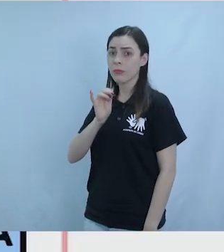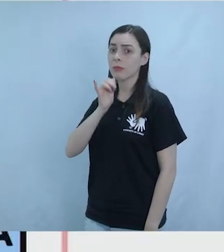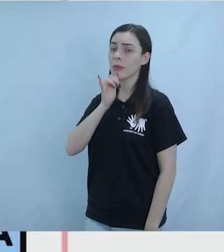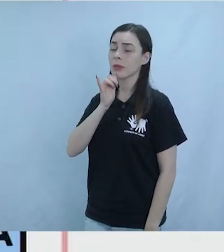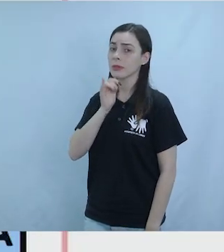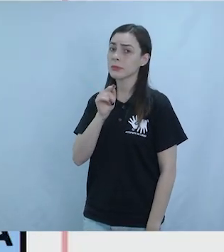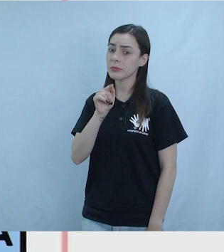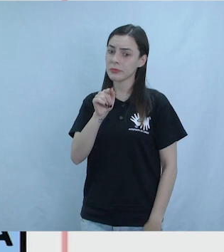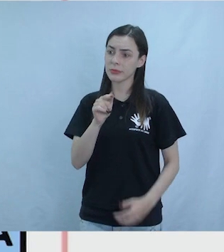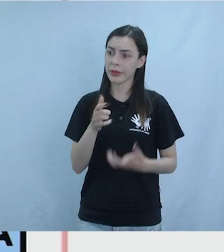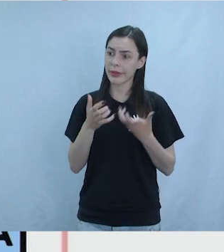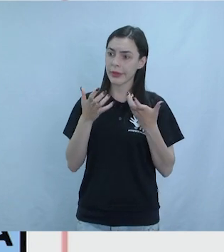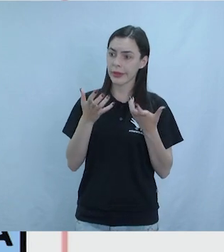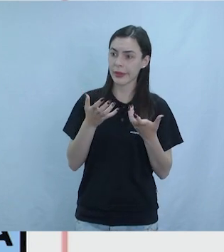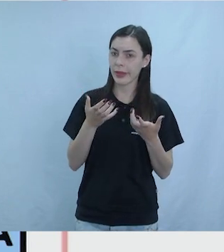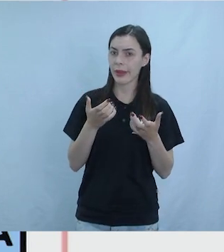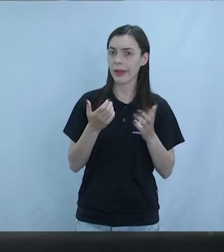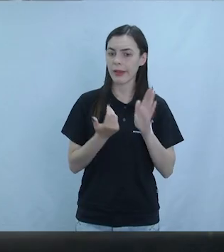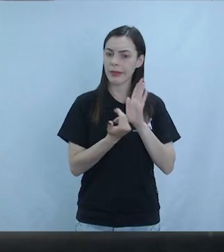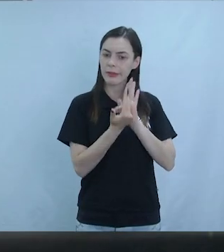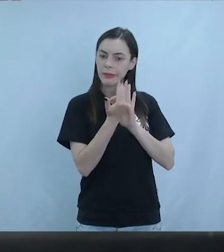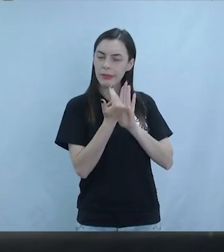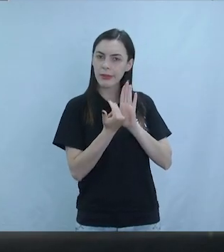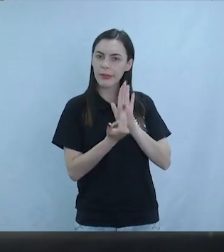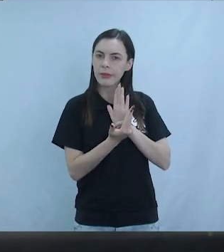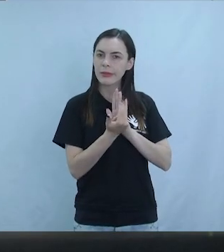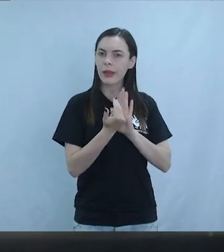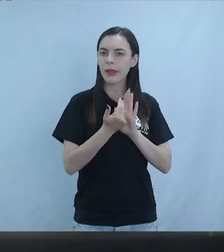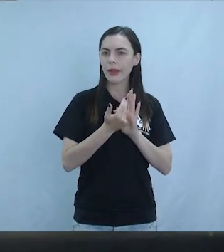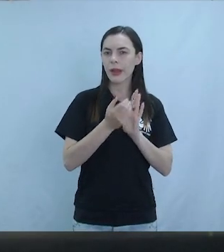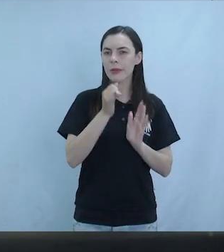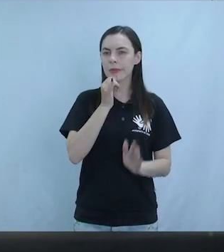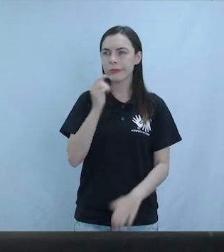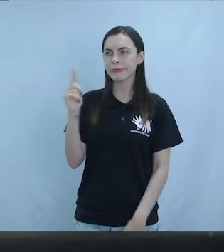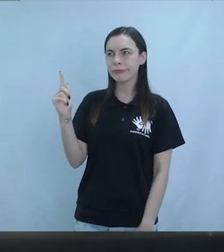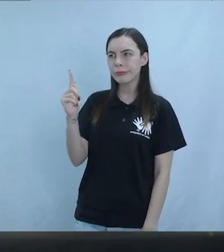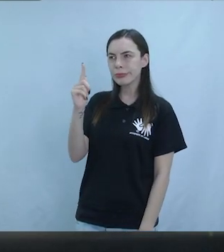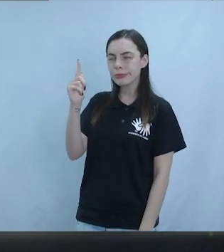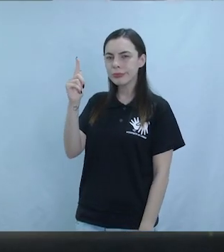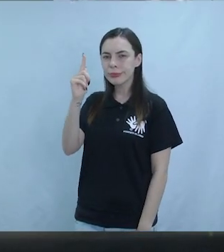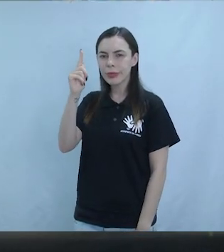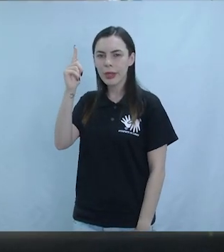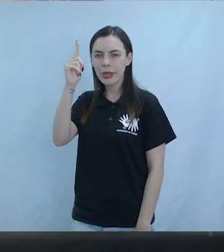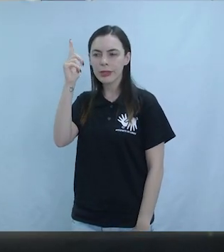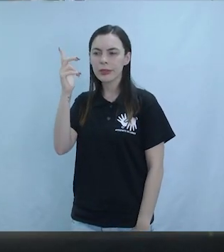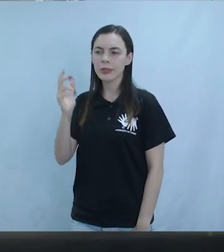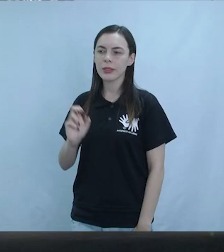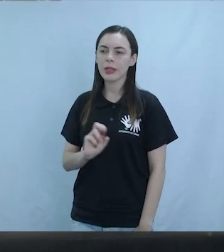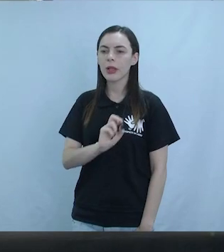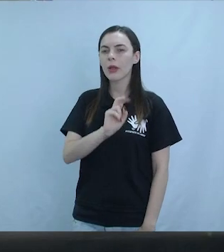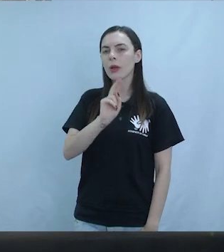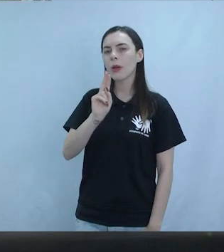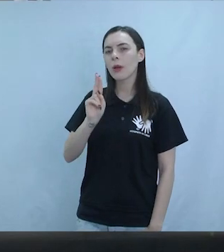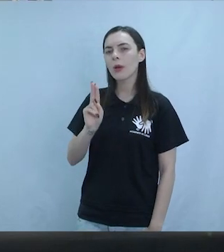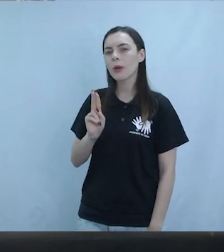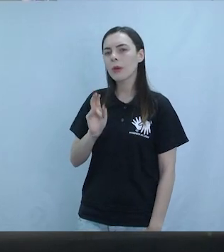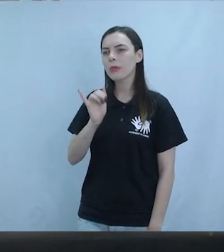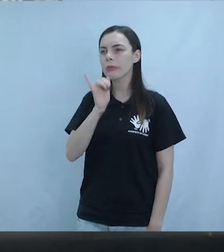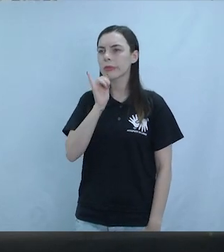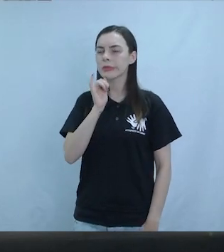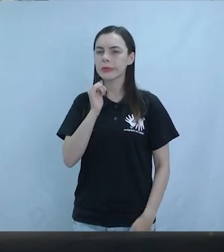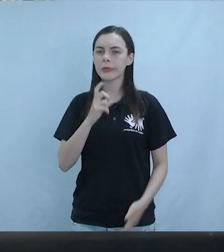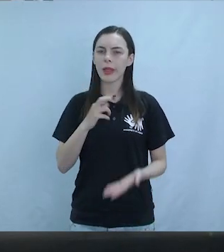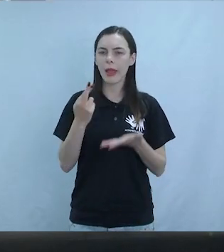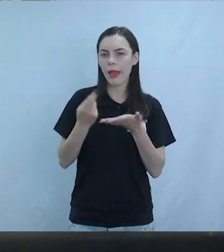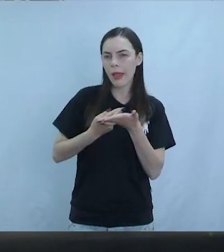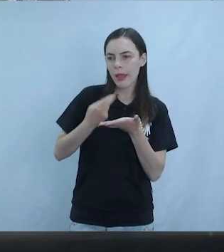se vocês quiserem, vocês podem desenhar gigantes, homens grandes, uhum. Ou então vocês podem